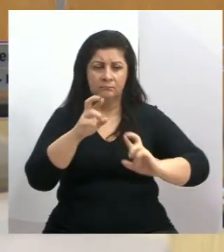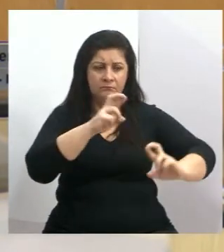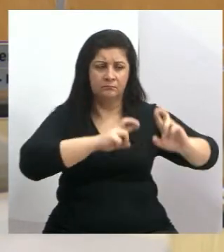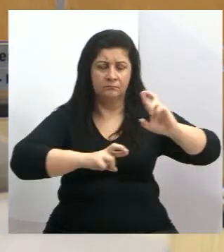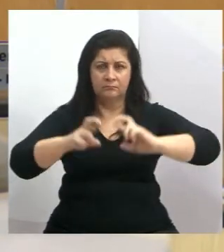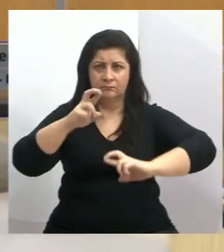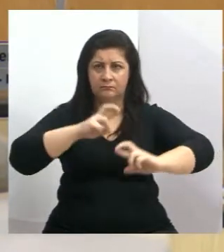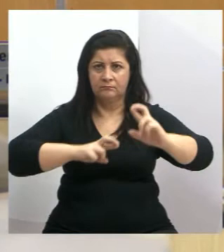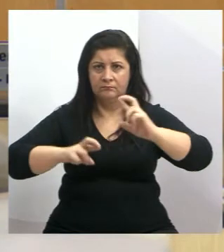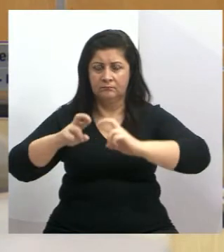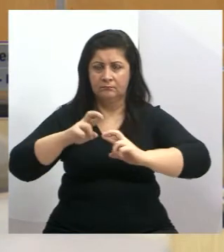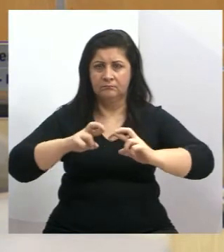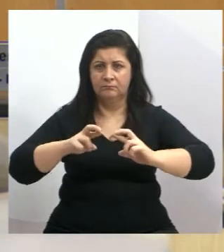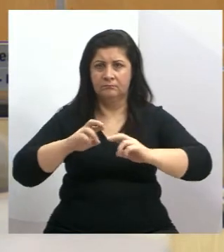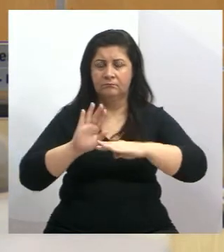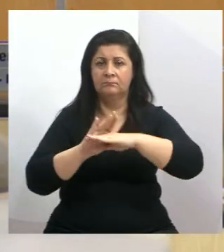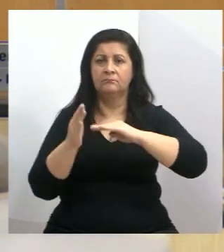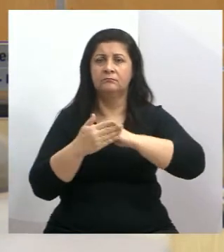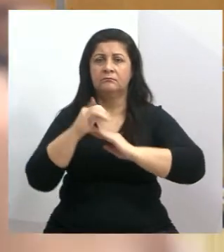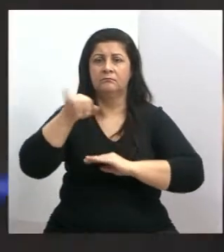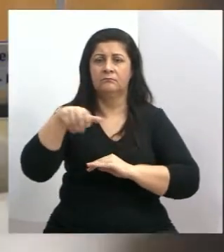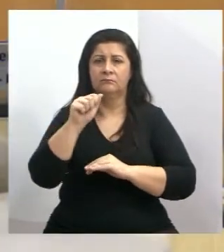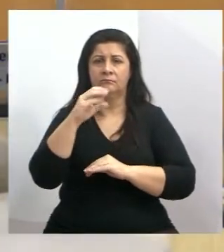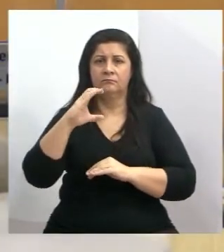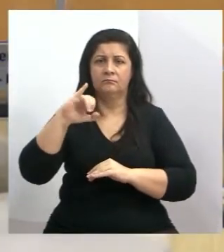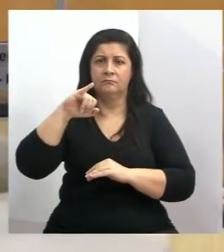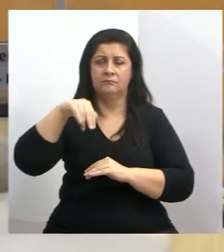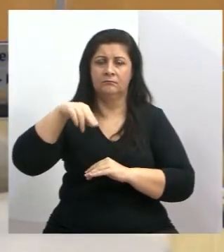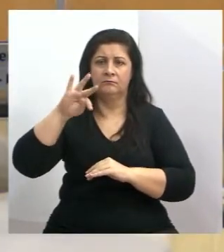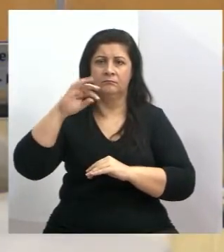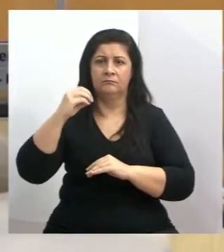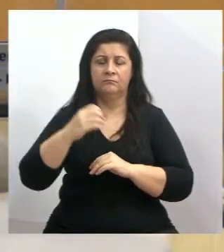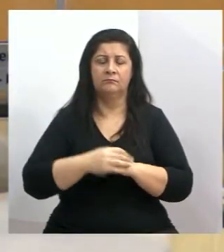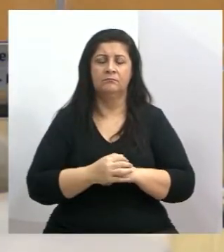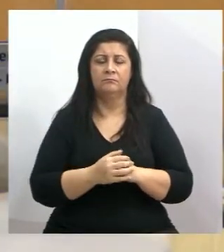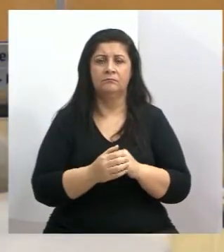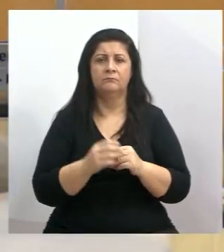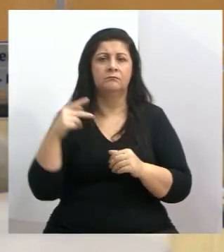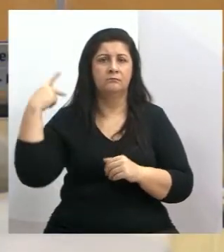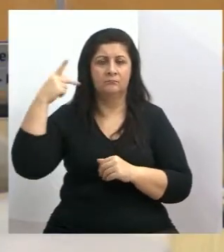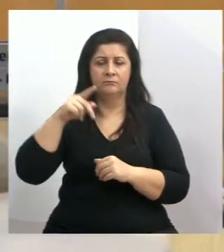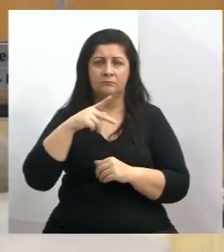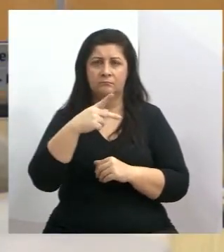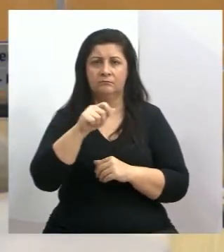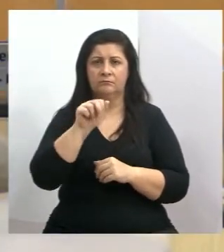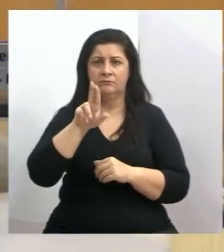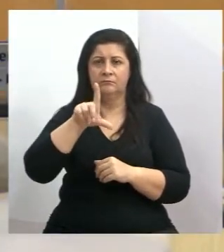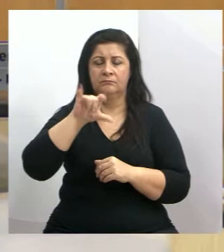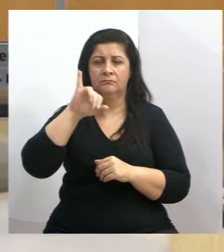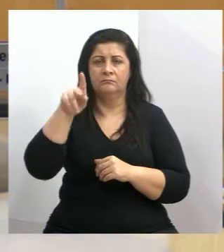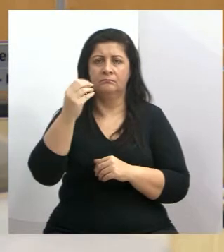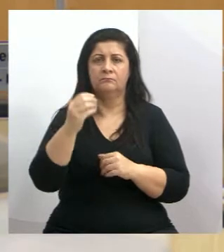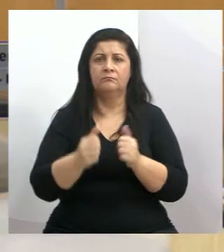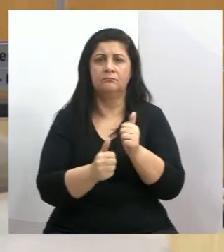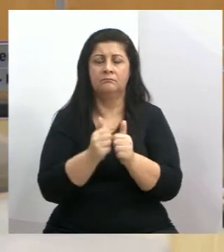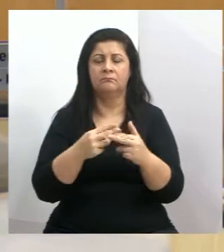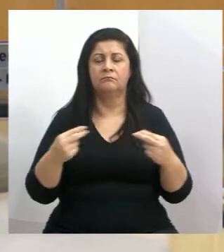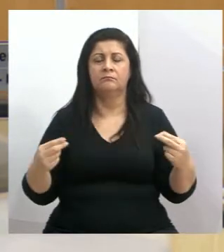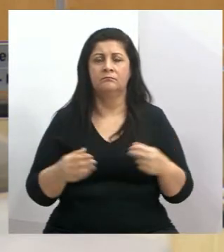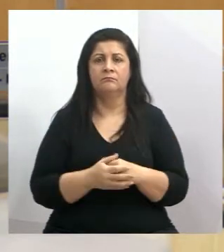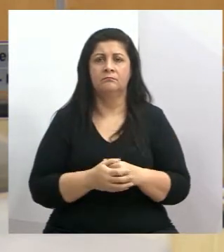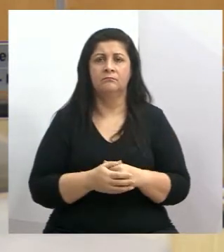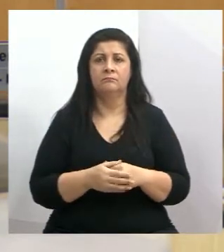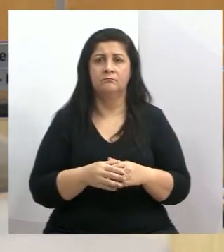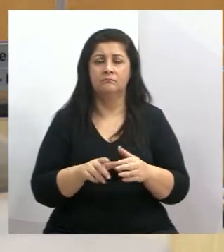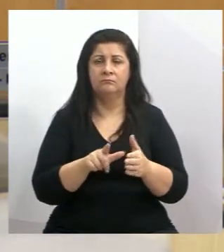rondas no Jardim Jacinto autoria vereador Paulinho do Esporte o requerimento